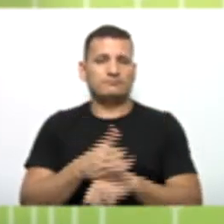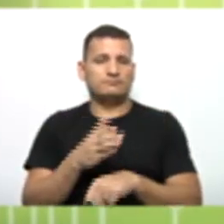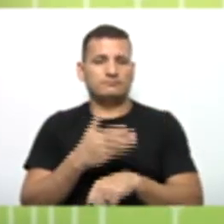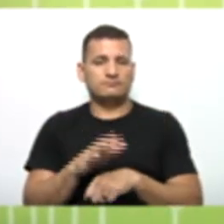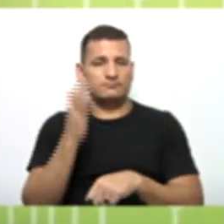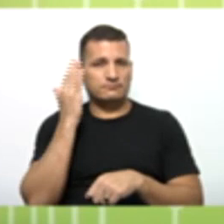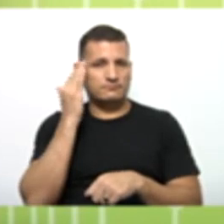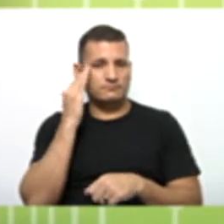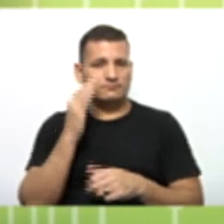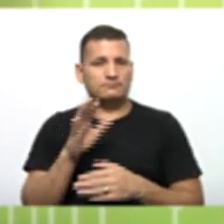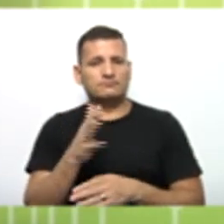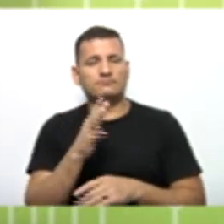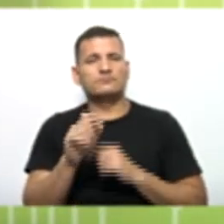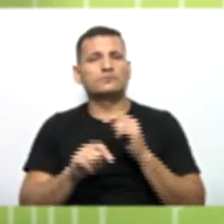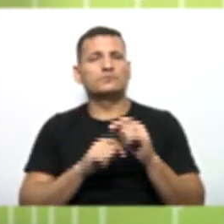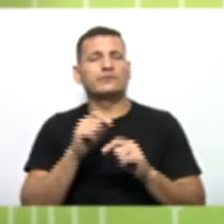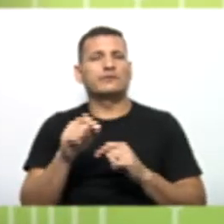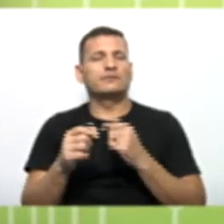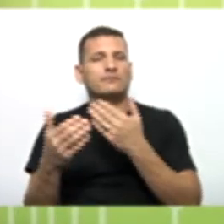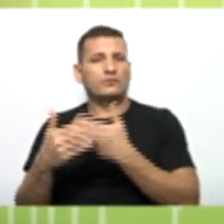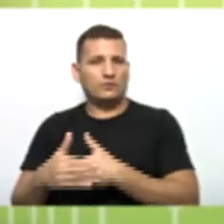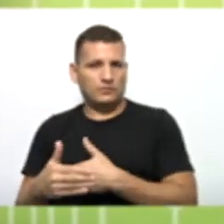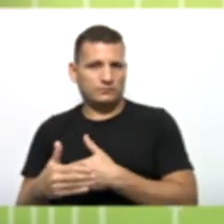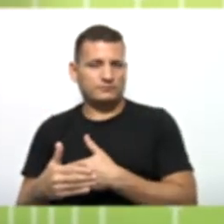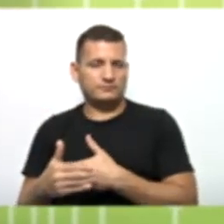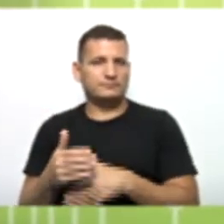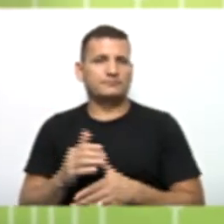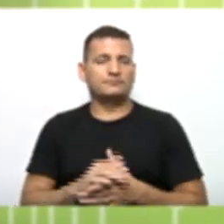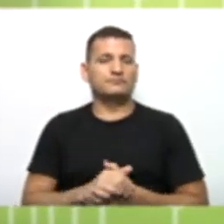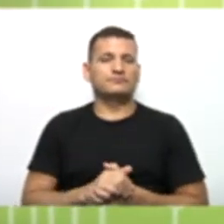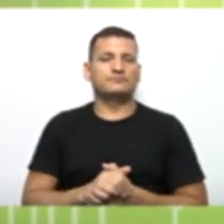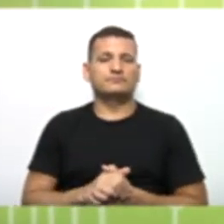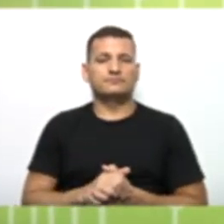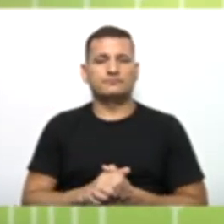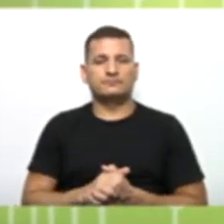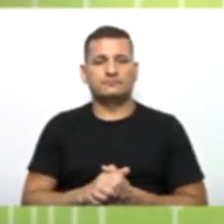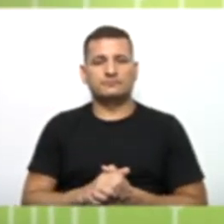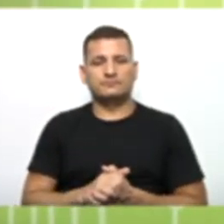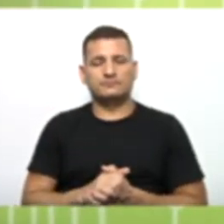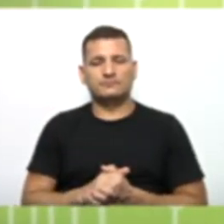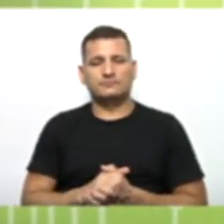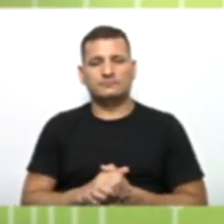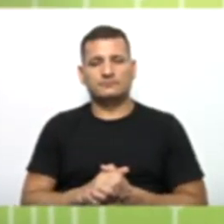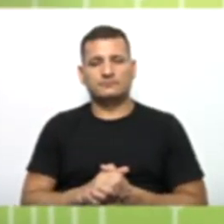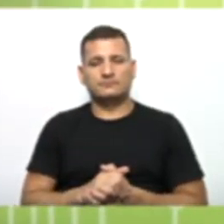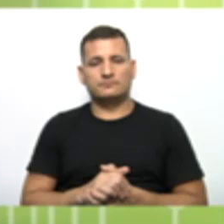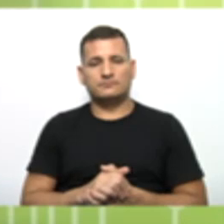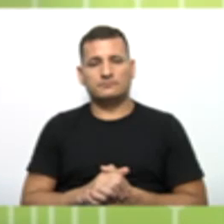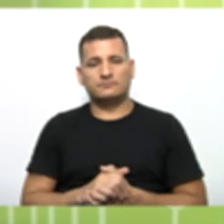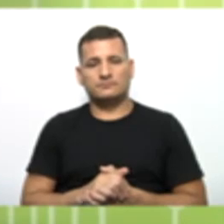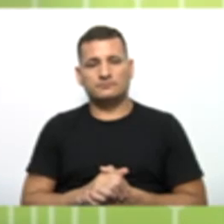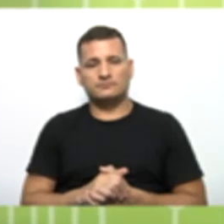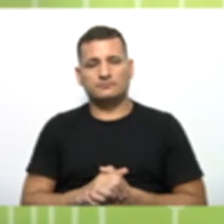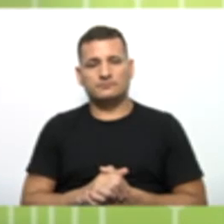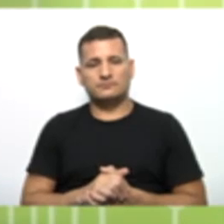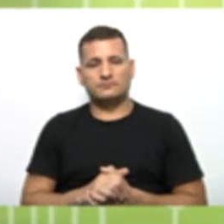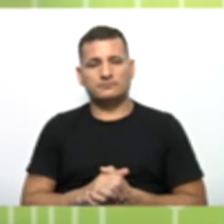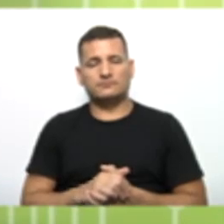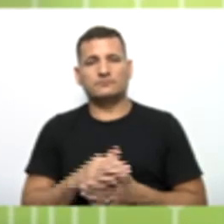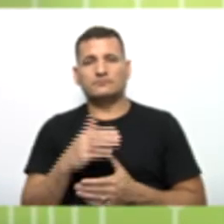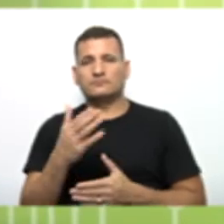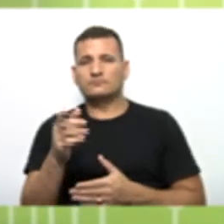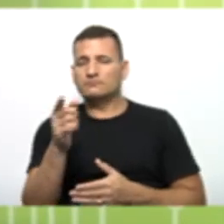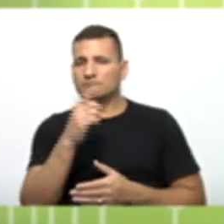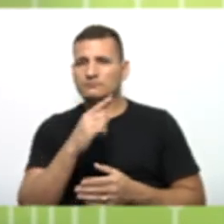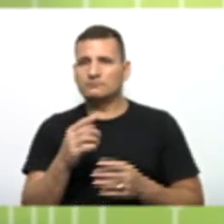saber mais ou menos o que vocês vão encontrar na prova, ok? Gente, ó, eu desejo para vocês aí que vocês prestem